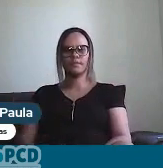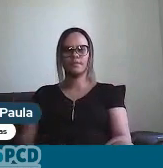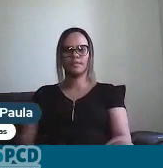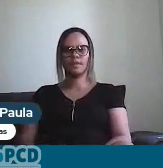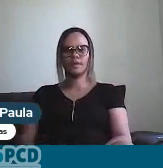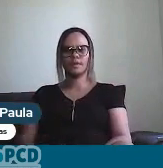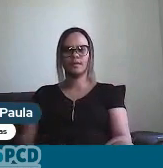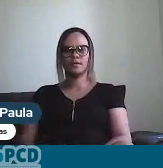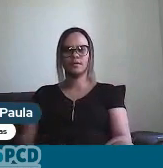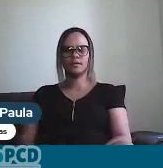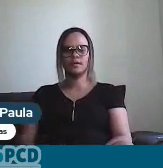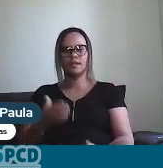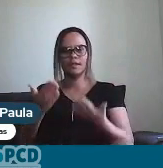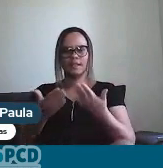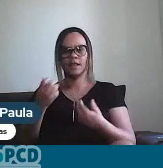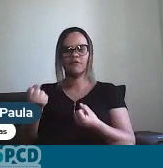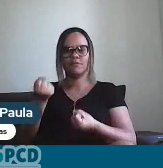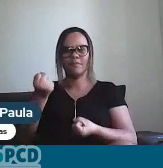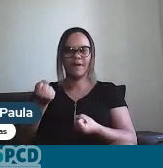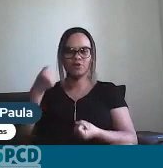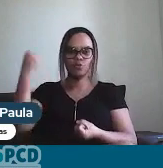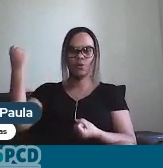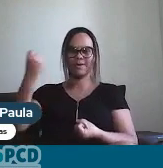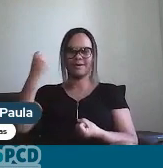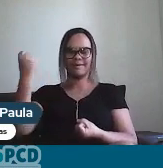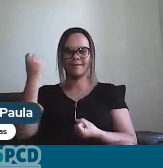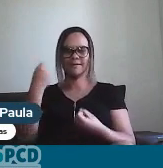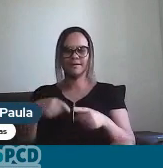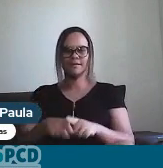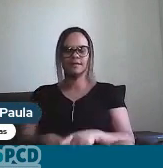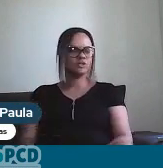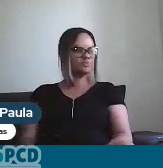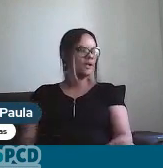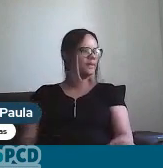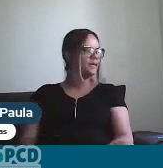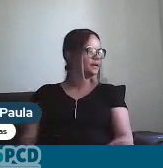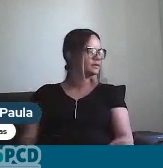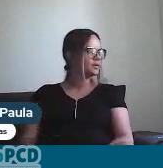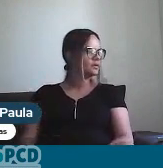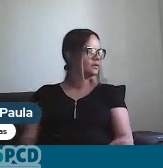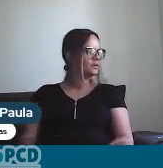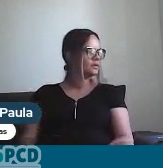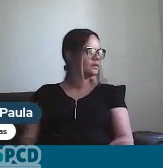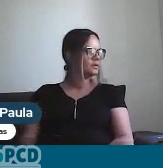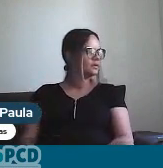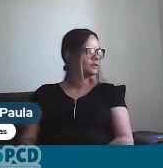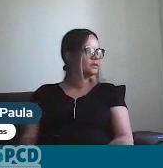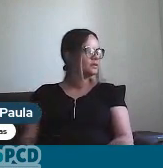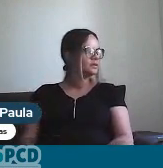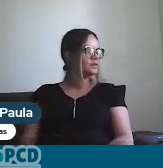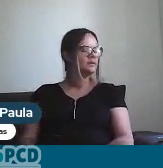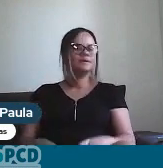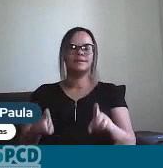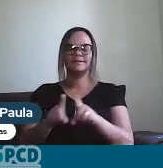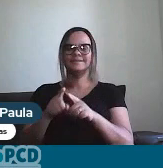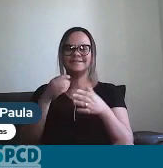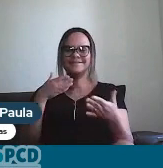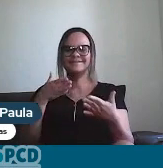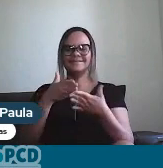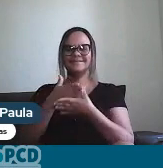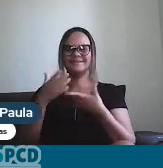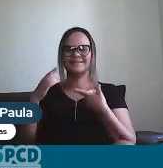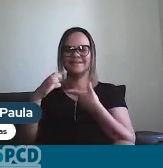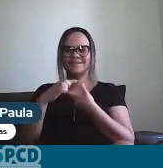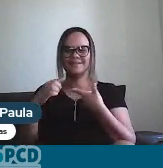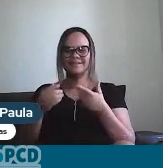moderado, grave. As síndromes que também cursam com esse rebaixamento cognitivo. mas era só isso e ainda tinha uma restrição de ser somente antes